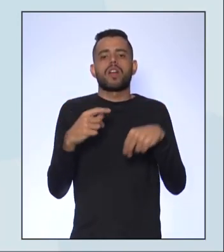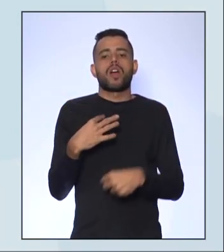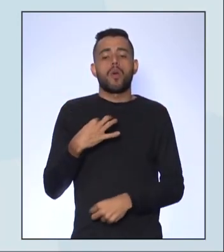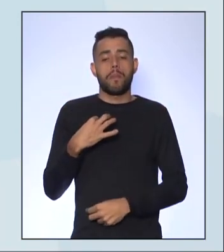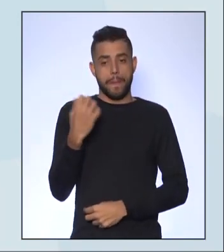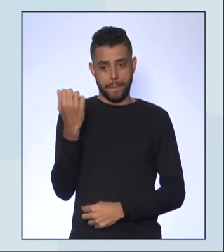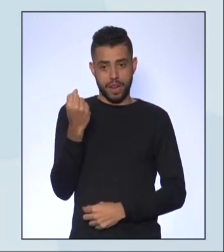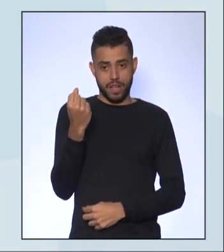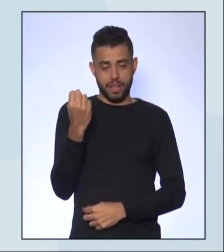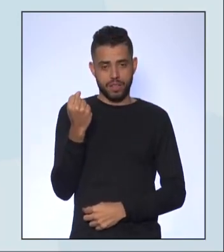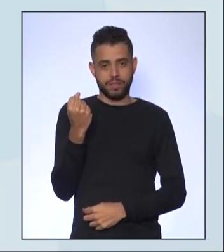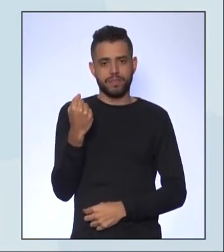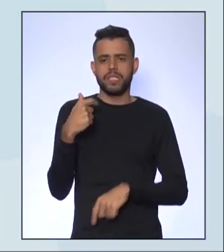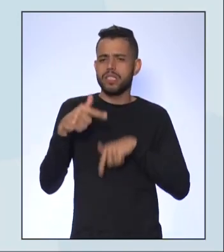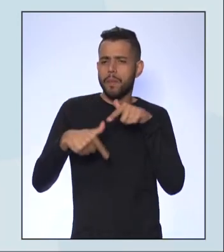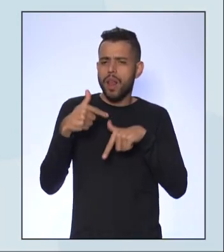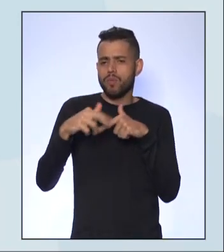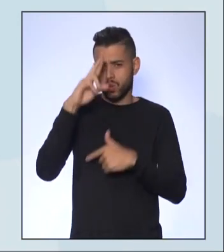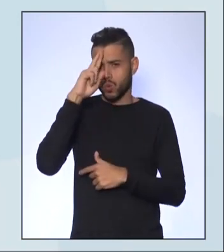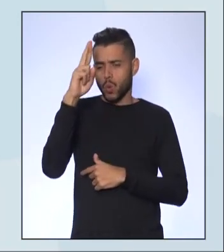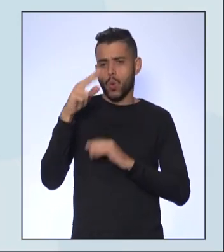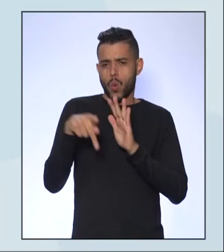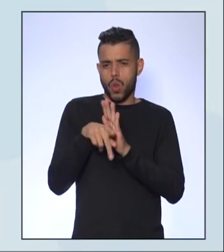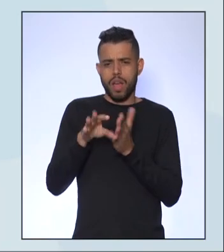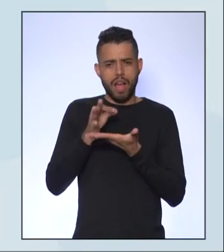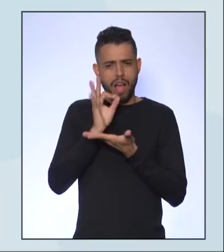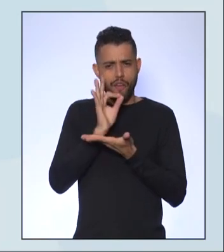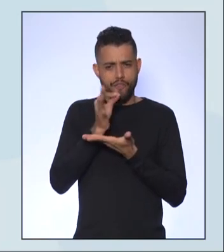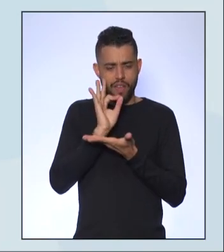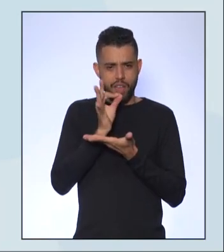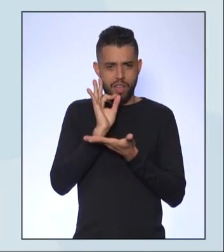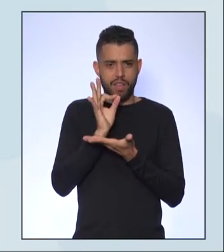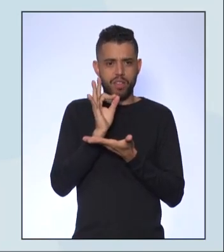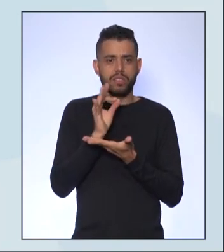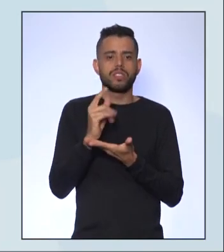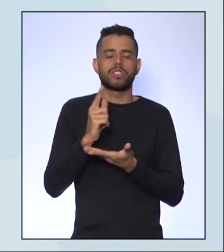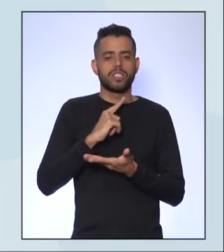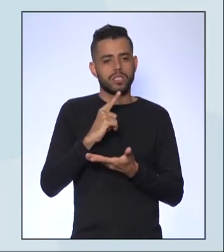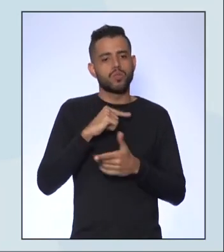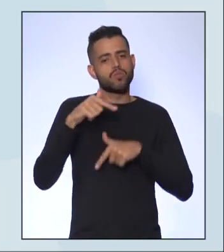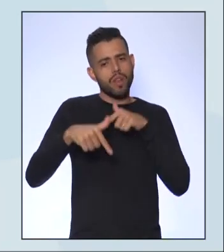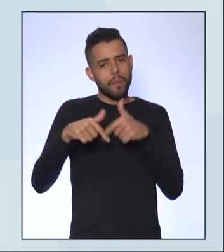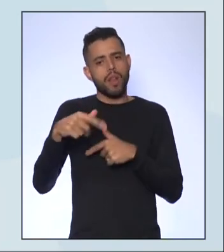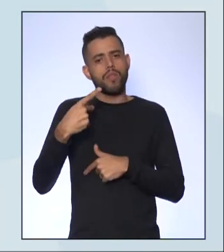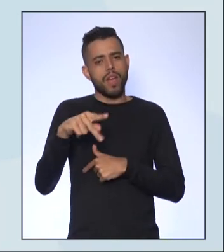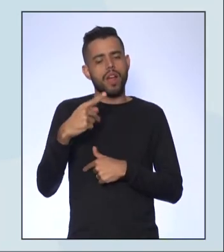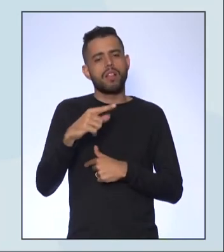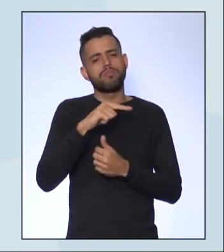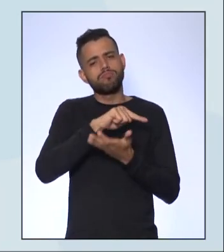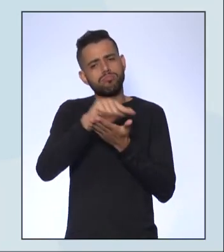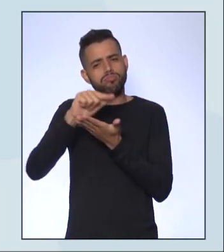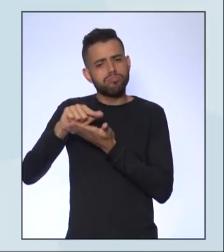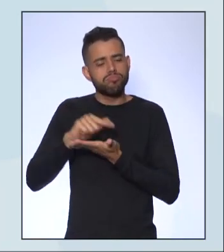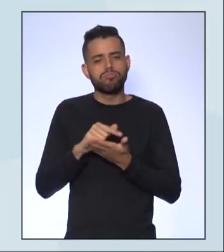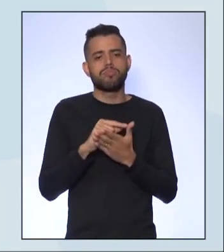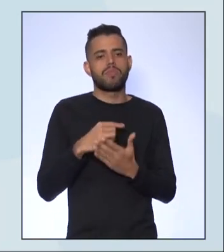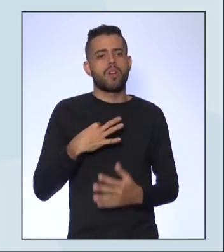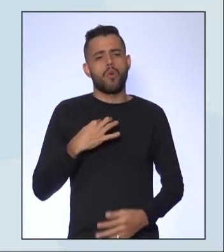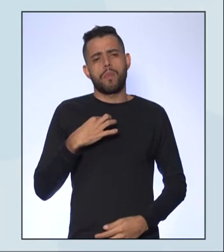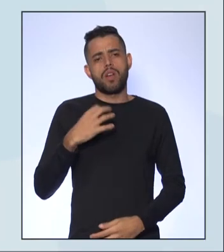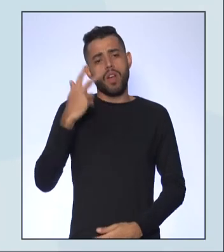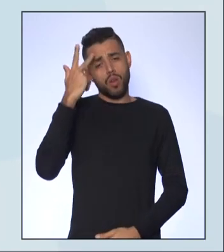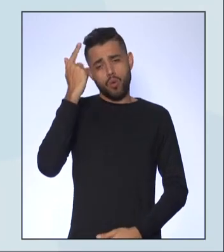elas trabalhavam nos barões do café. Elas vendiam a força de trabalho dela lavando roupa. Isso era comum